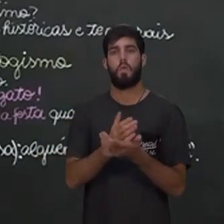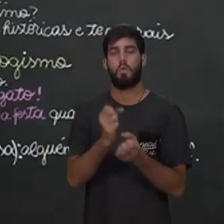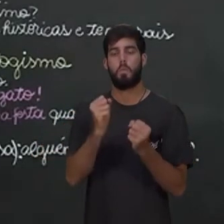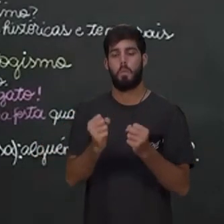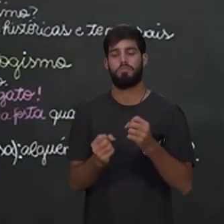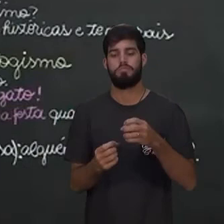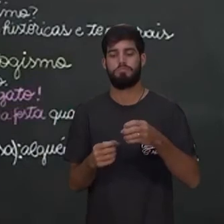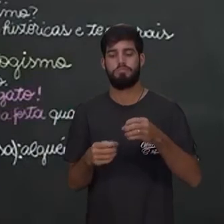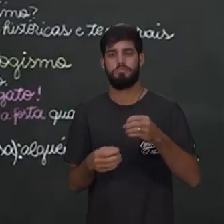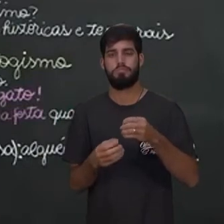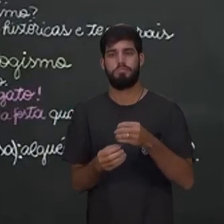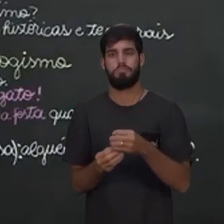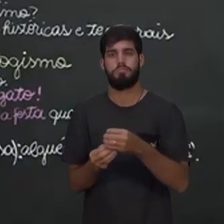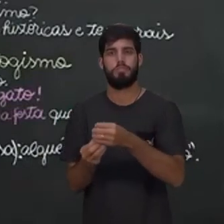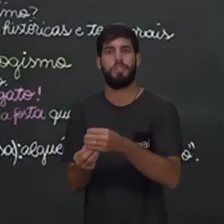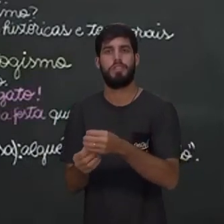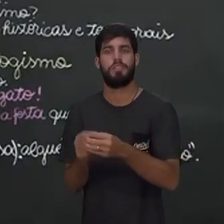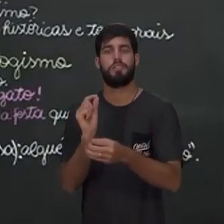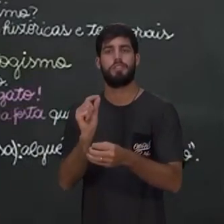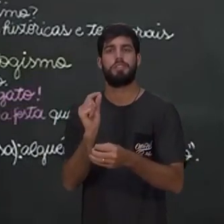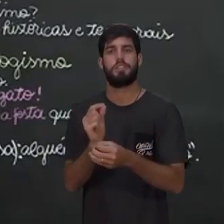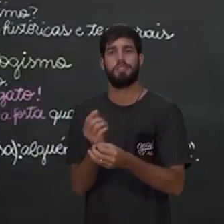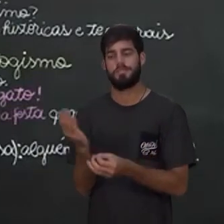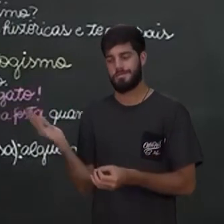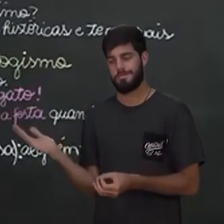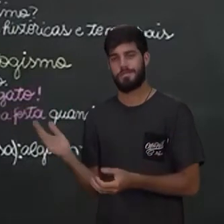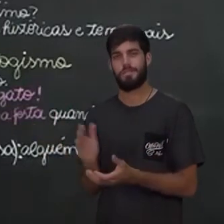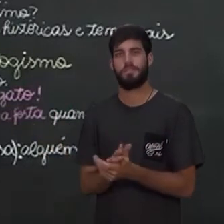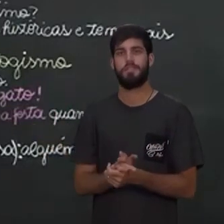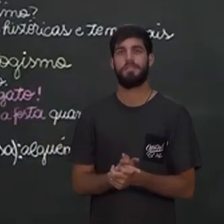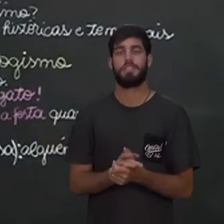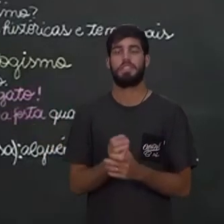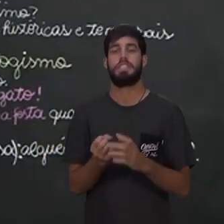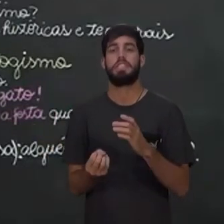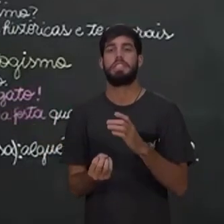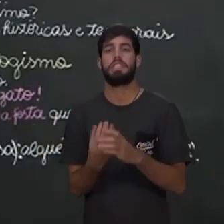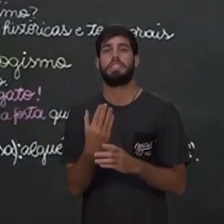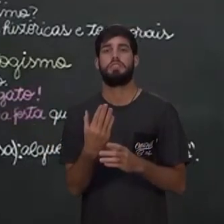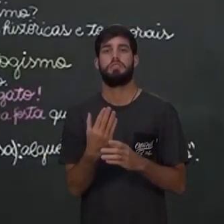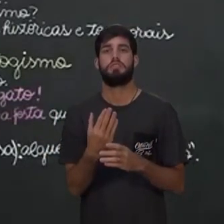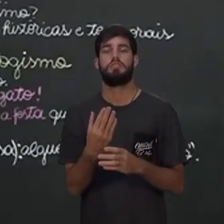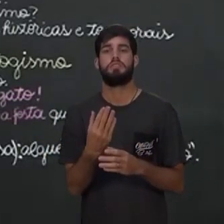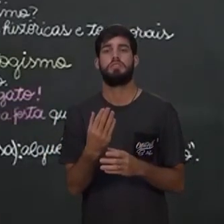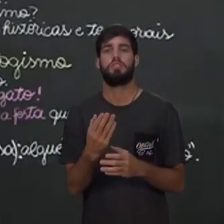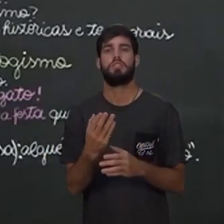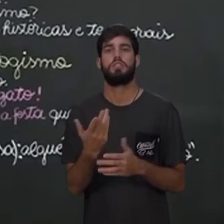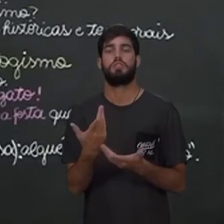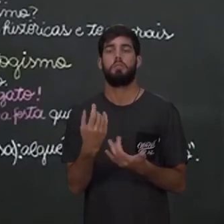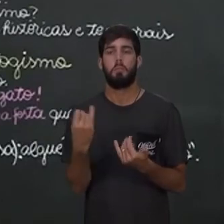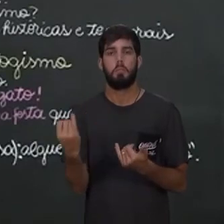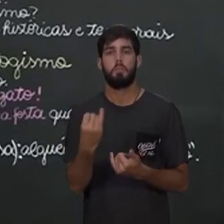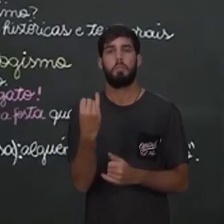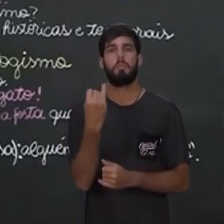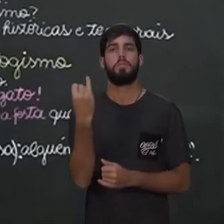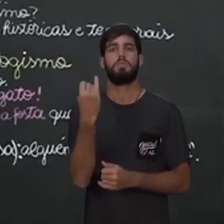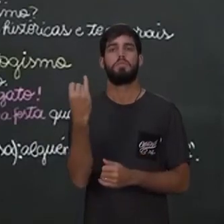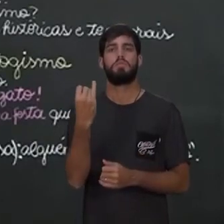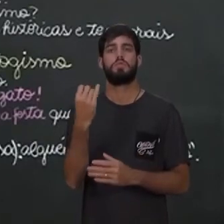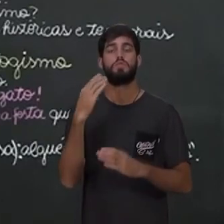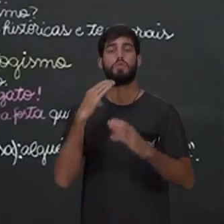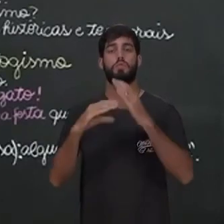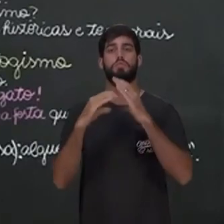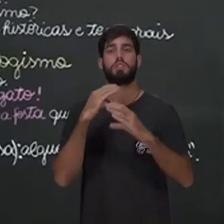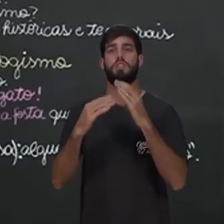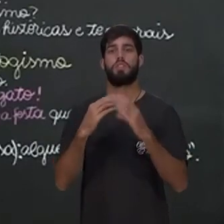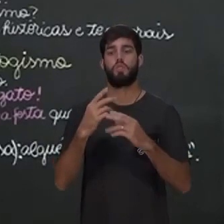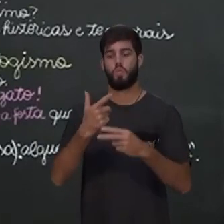podem ser servidos desse formato. Ou seja, o cupcake, quando é criado, surge como uma necessidade de comunicação de algo que ainda